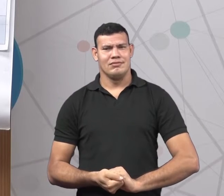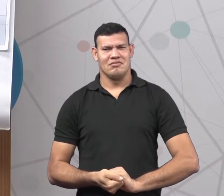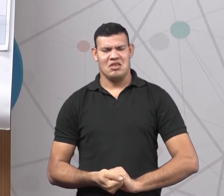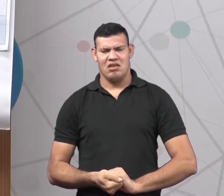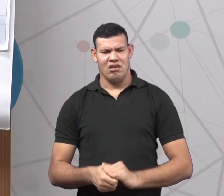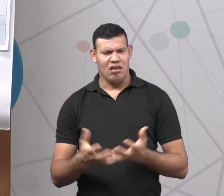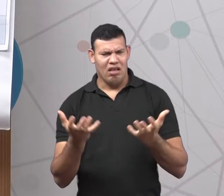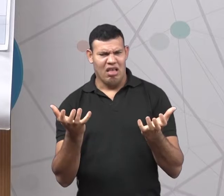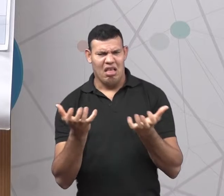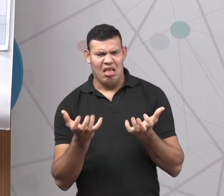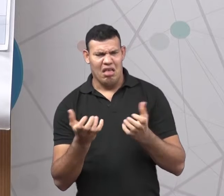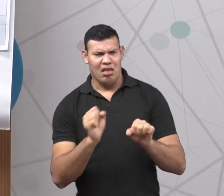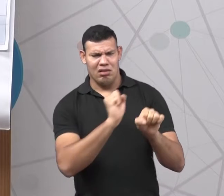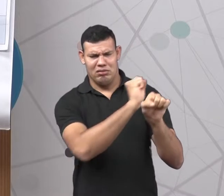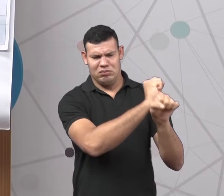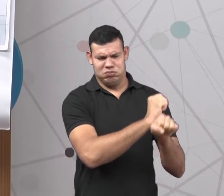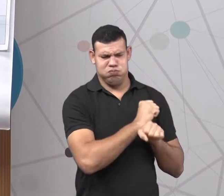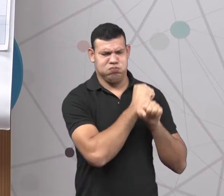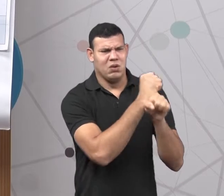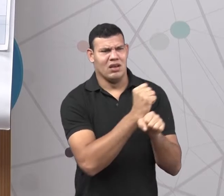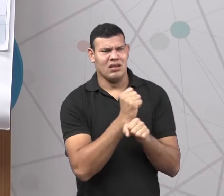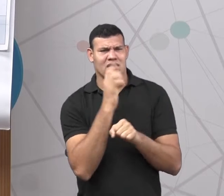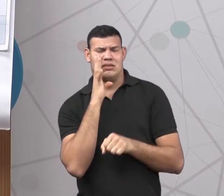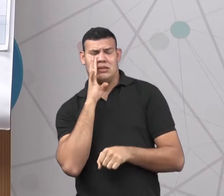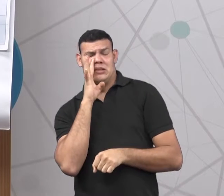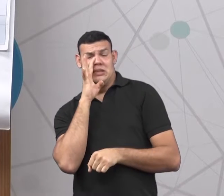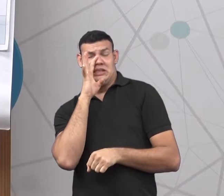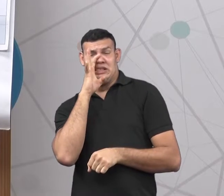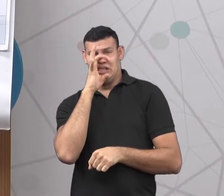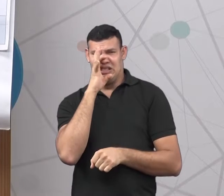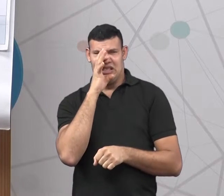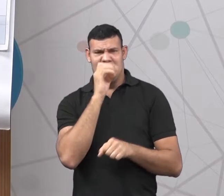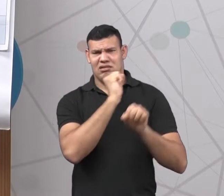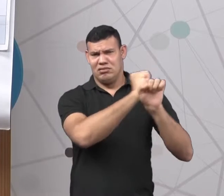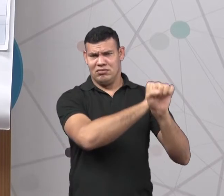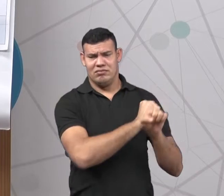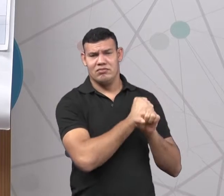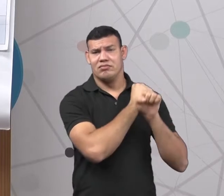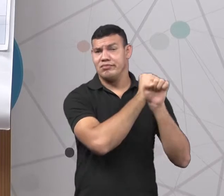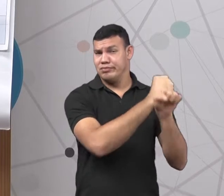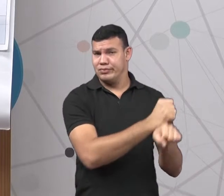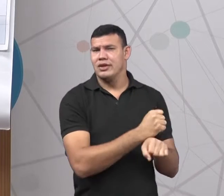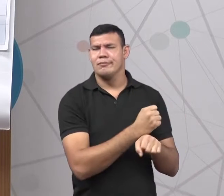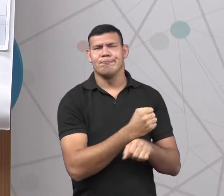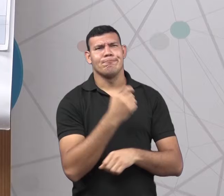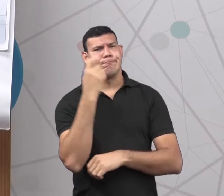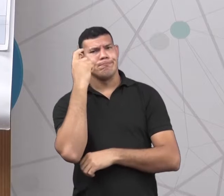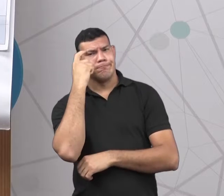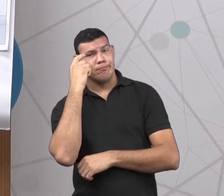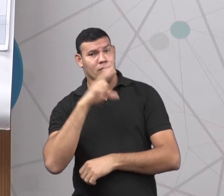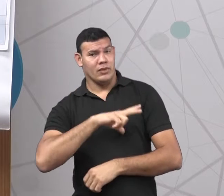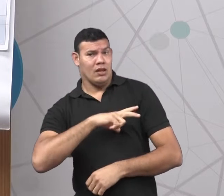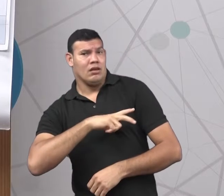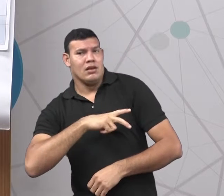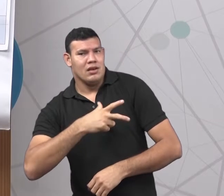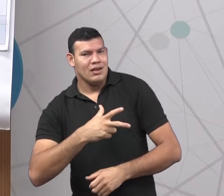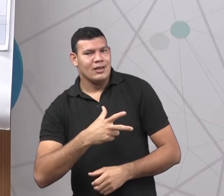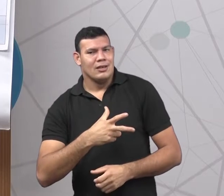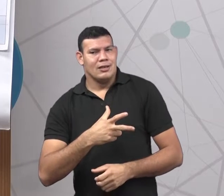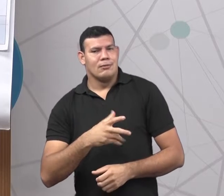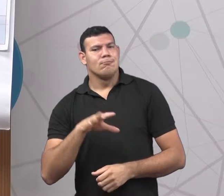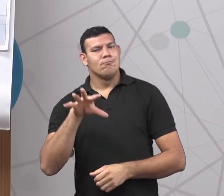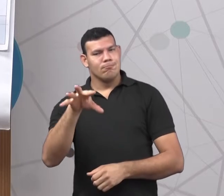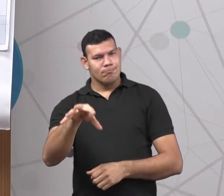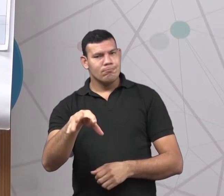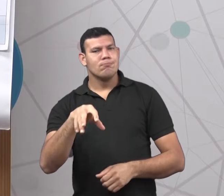Eles não suportaram o regime de escravidão. Então, o que os portugueses fizeram? Foram